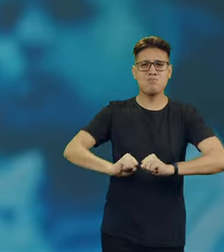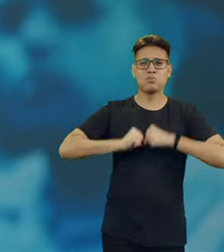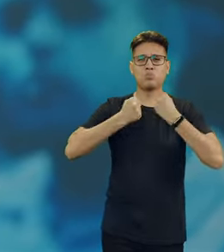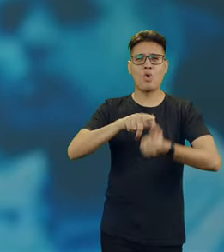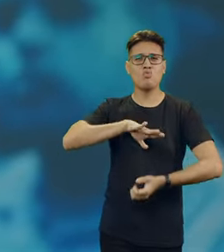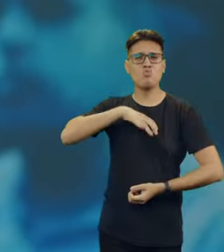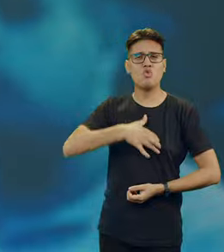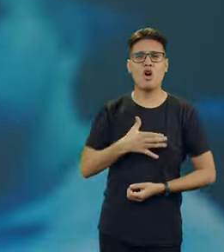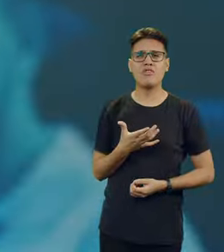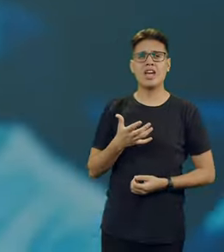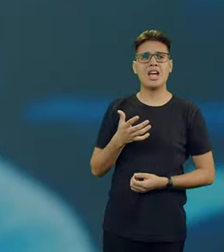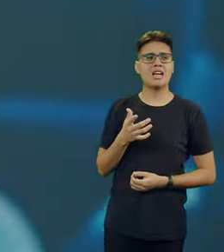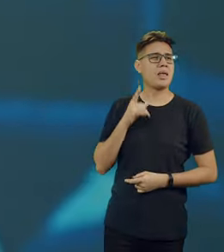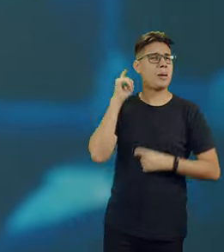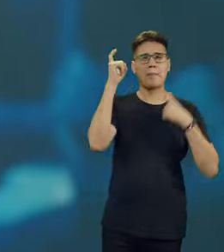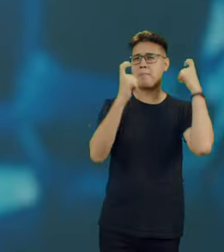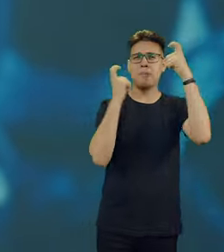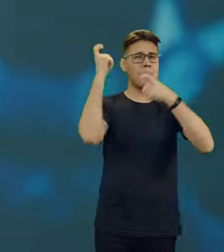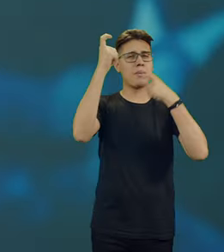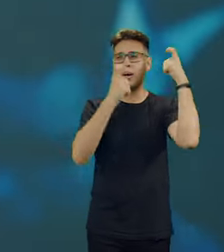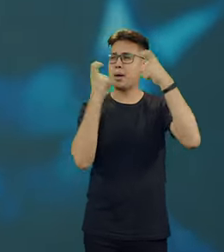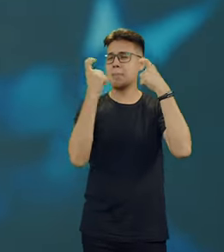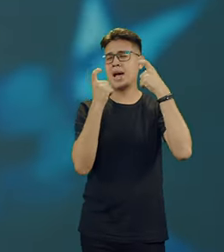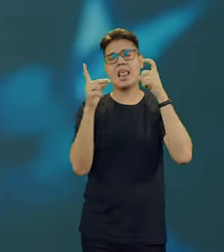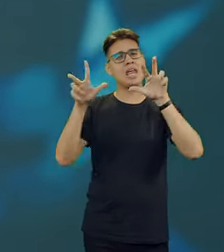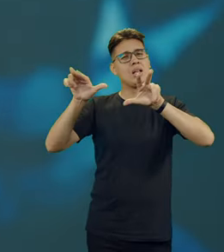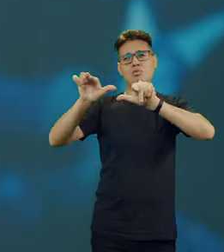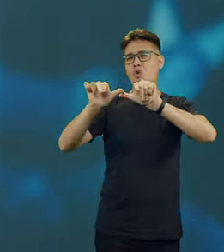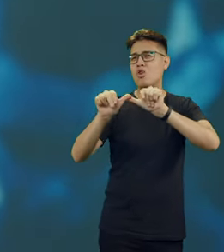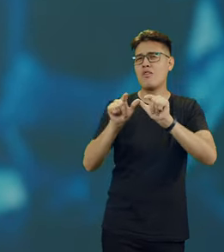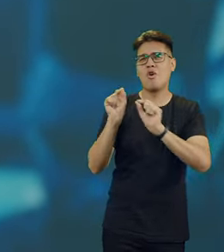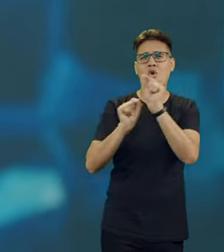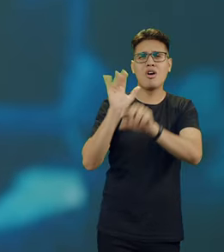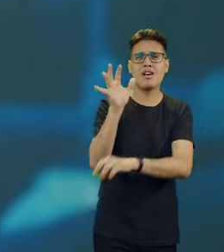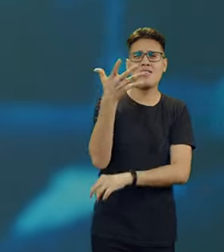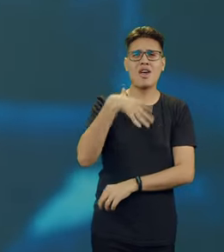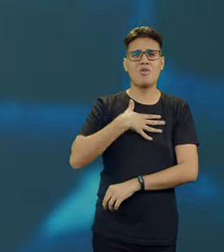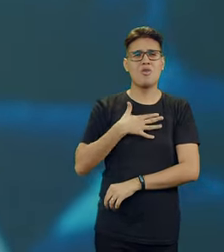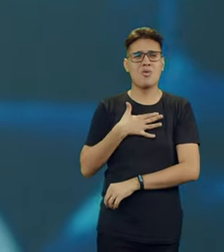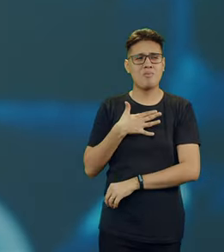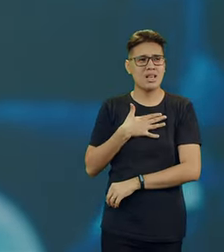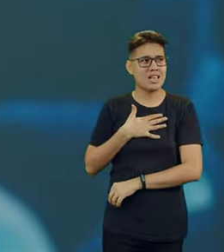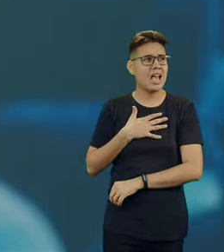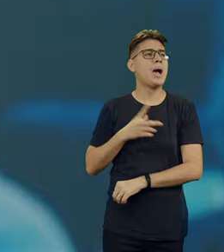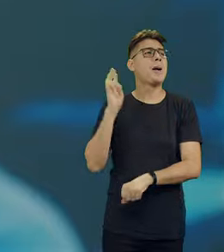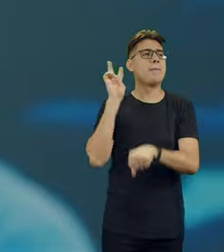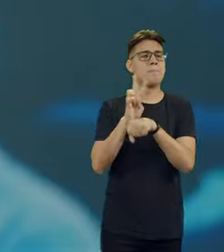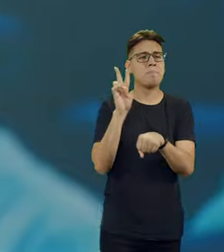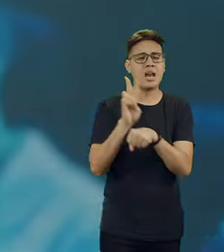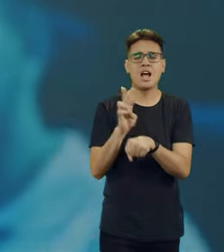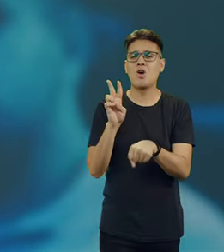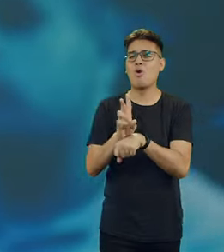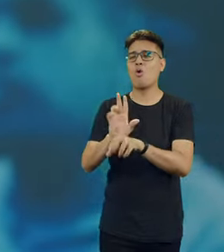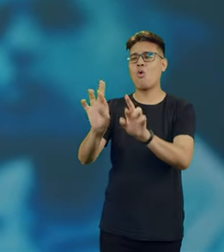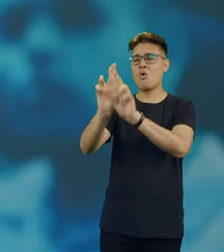se preocupar com o que poderia lhe acontecer, para defender o reino